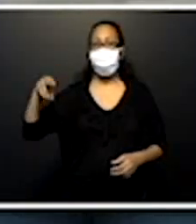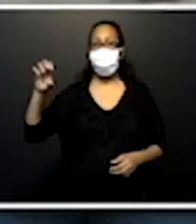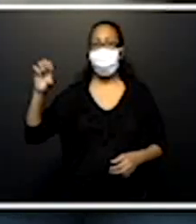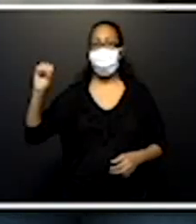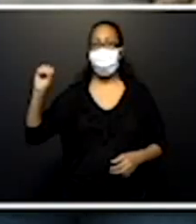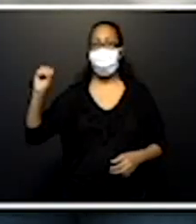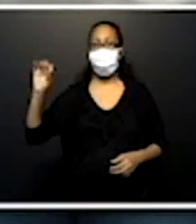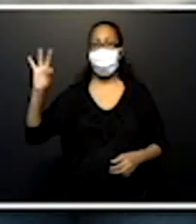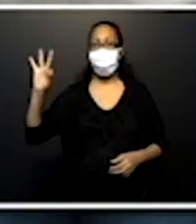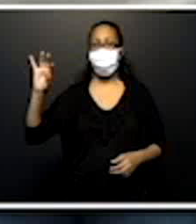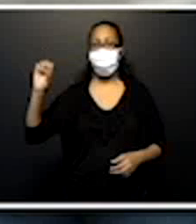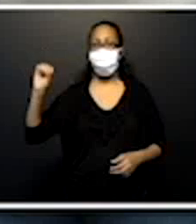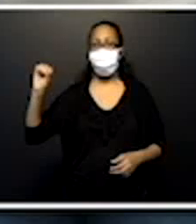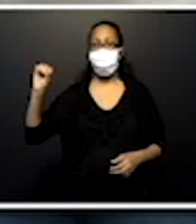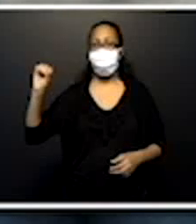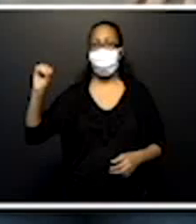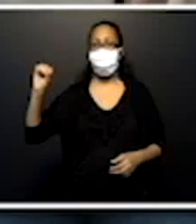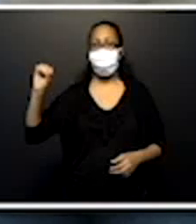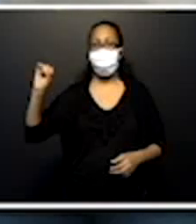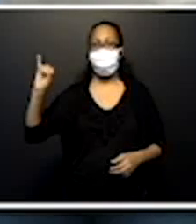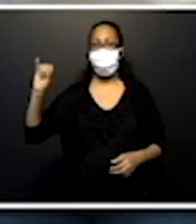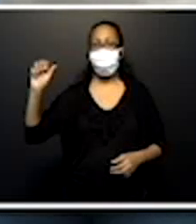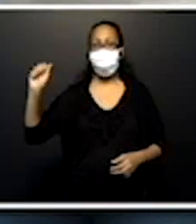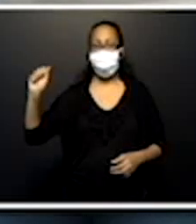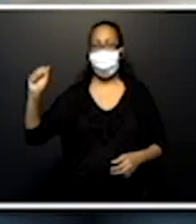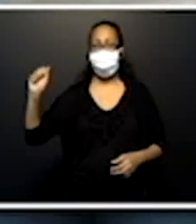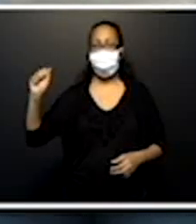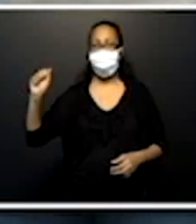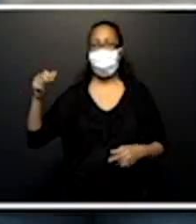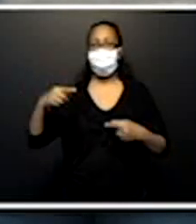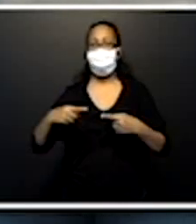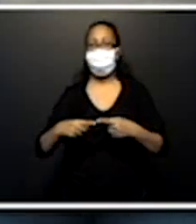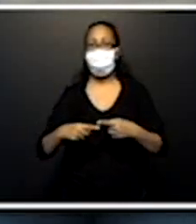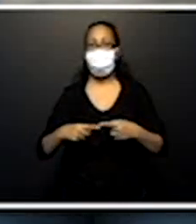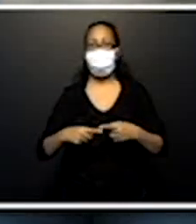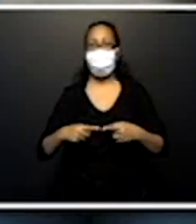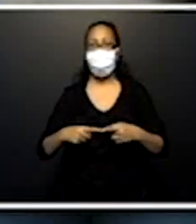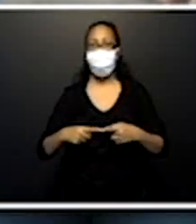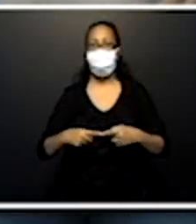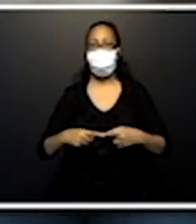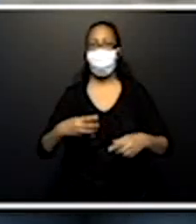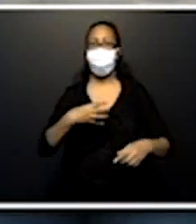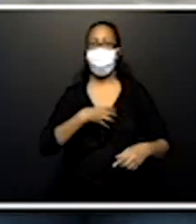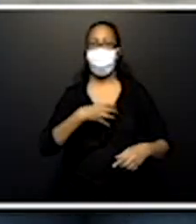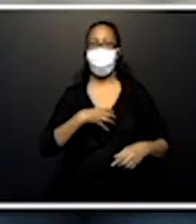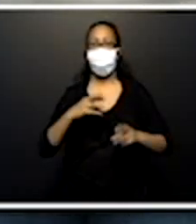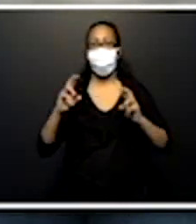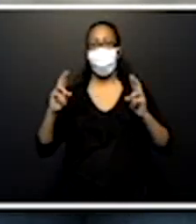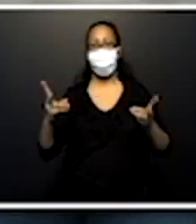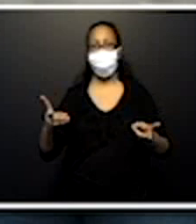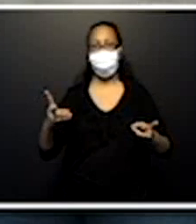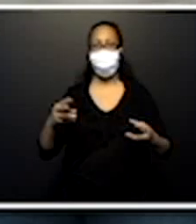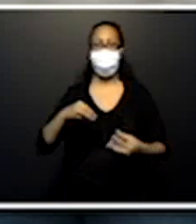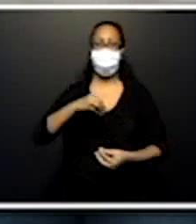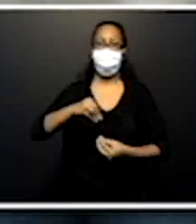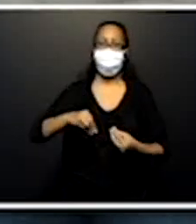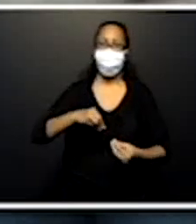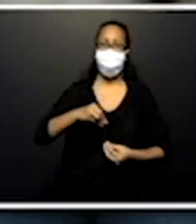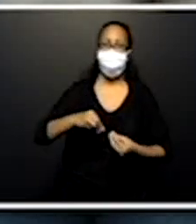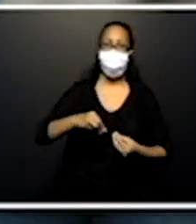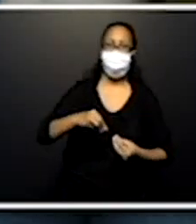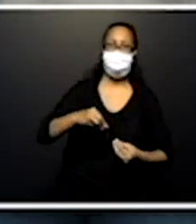que eu falei para vocês, que é a combinação aí de sentidos diferentes. Então, misturar visão